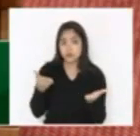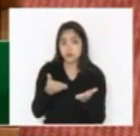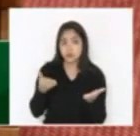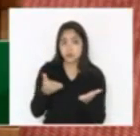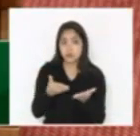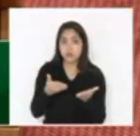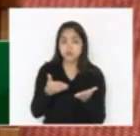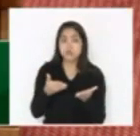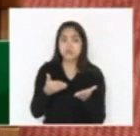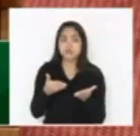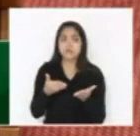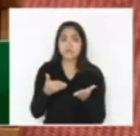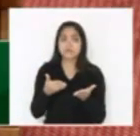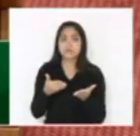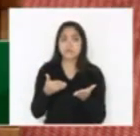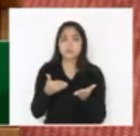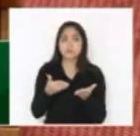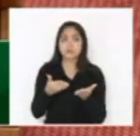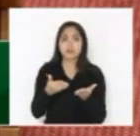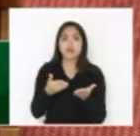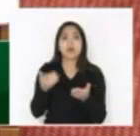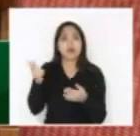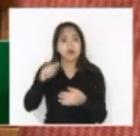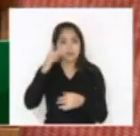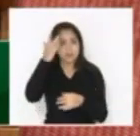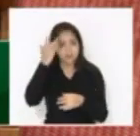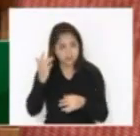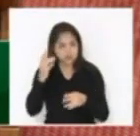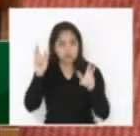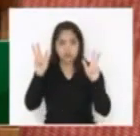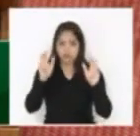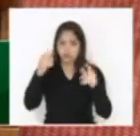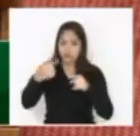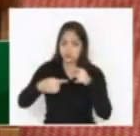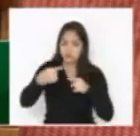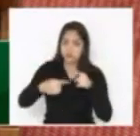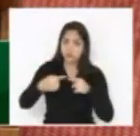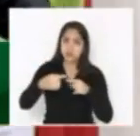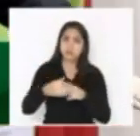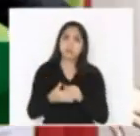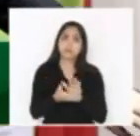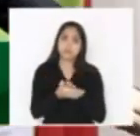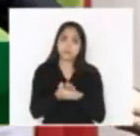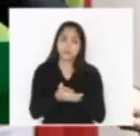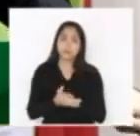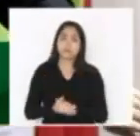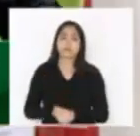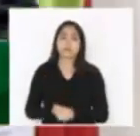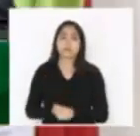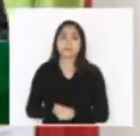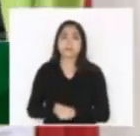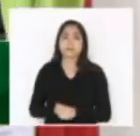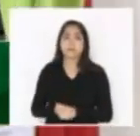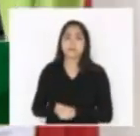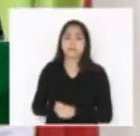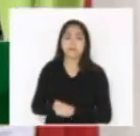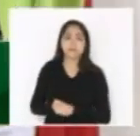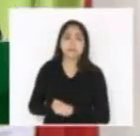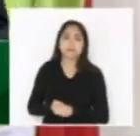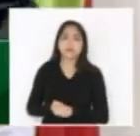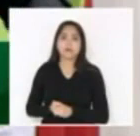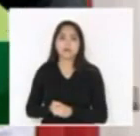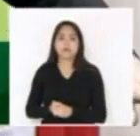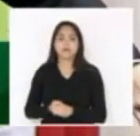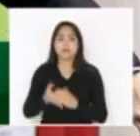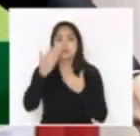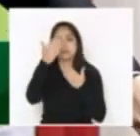amanhã era o seu, pois eu volto amanhã para falar no mesmo tema. Parabéns, deputado. Obrigado, querido deputado